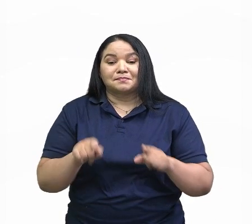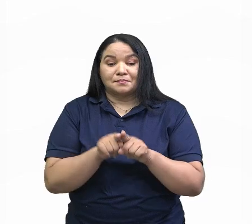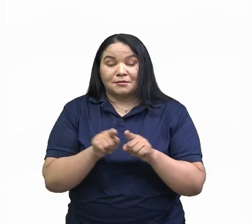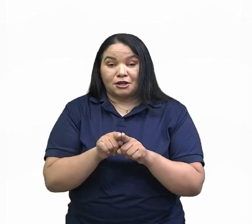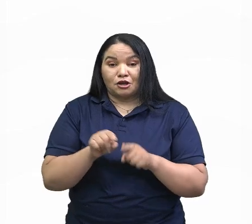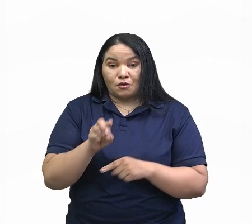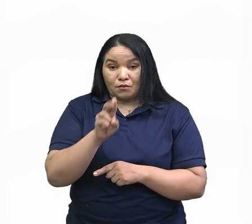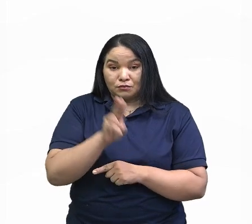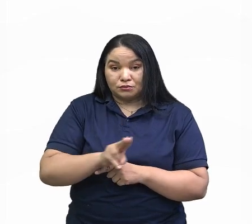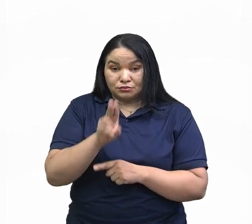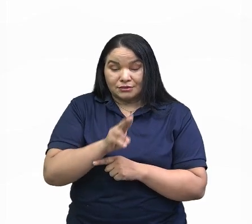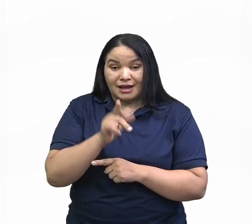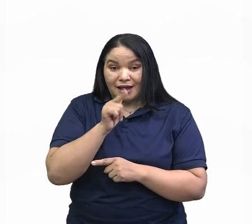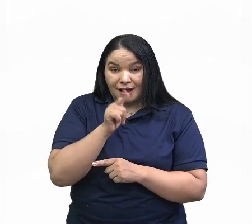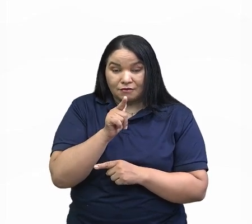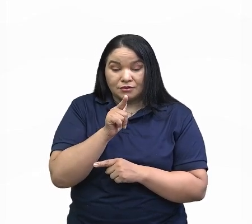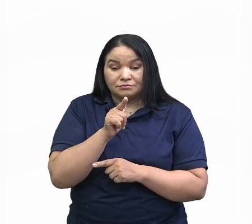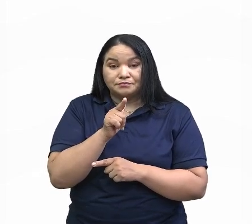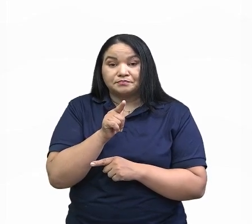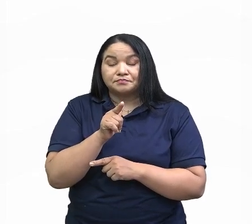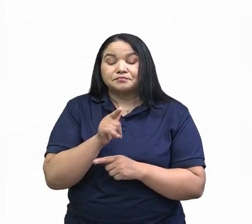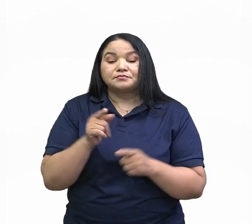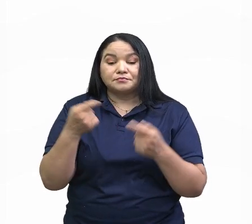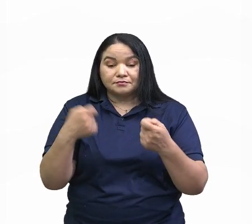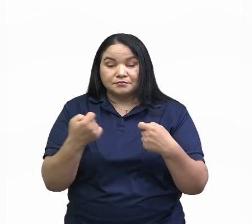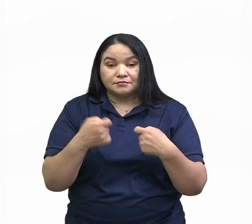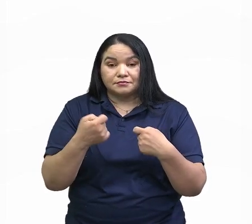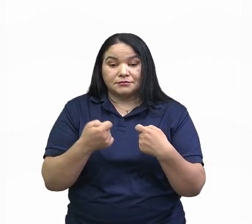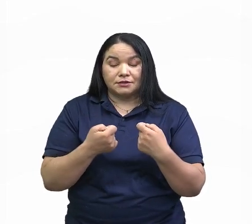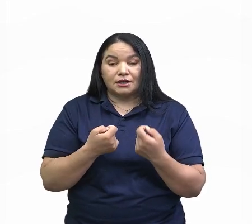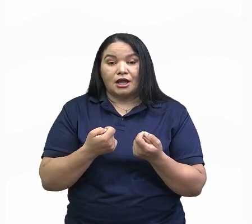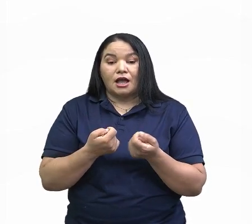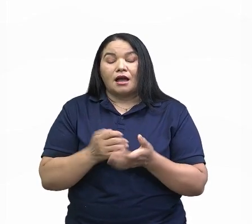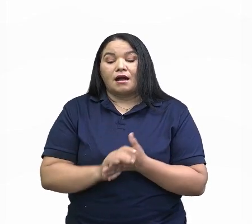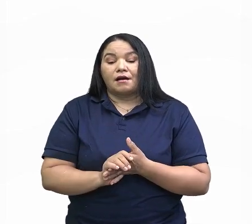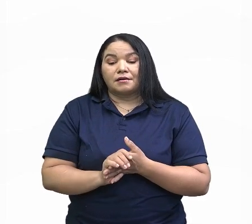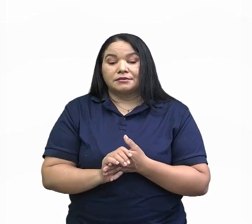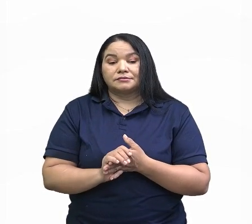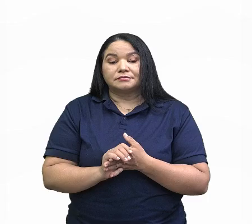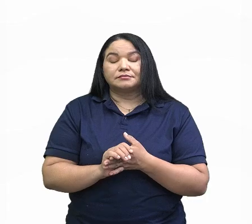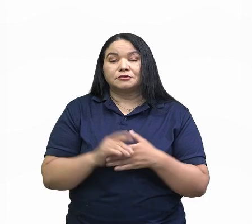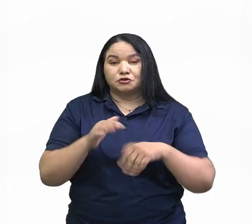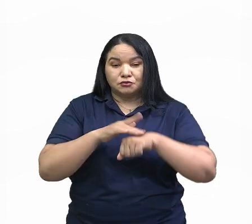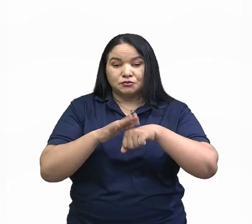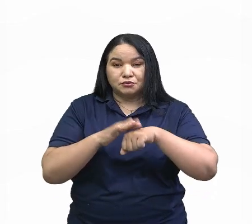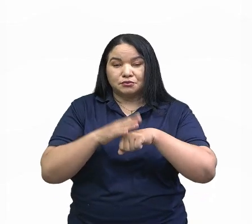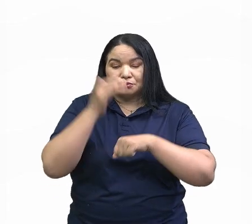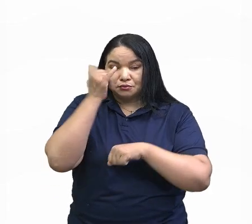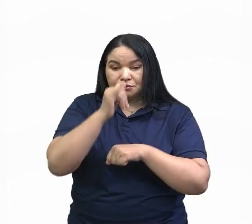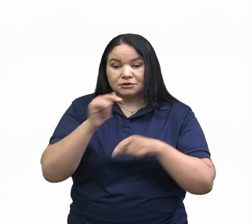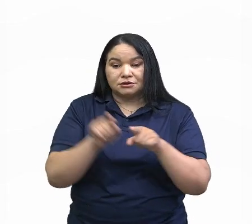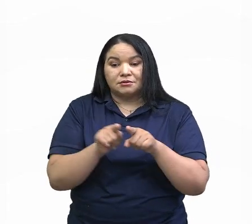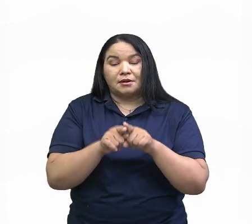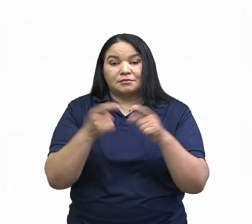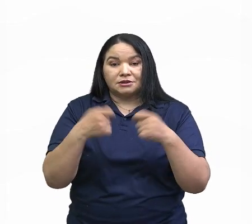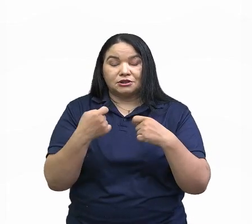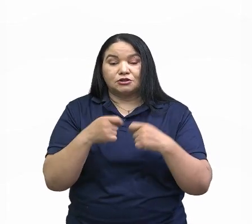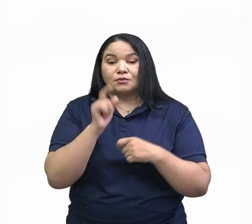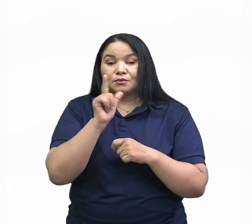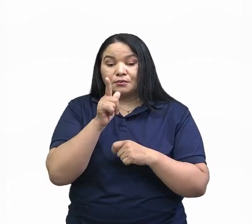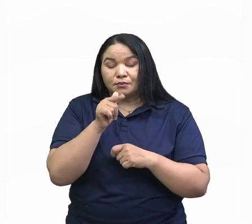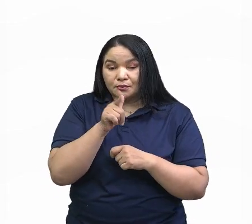água. Previne doenças de veiculação hídrica e conserva os recursos hídricos, né? Então é importante